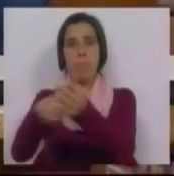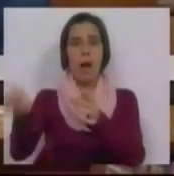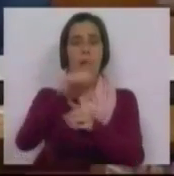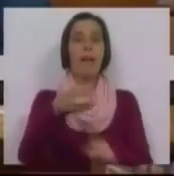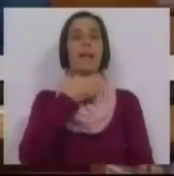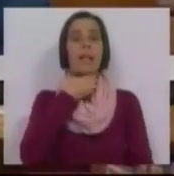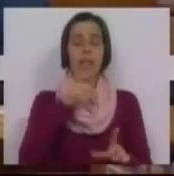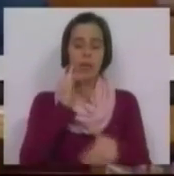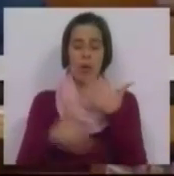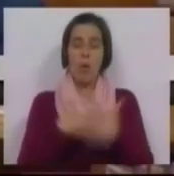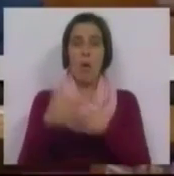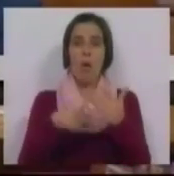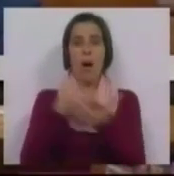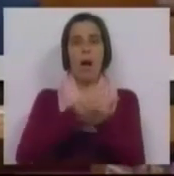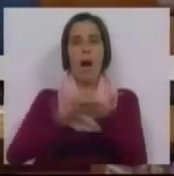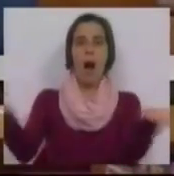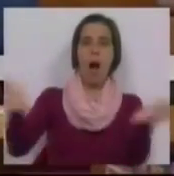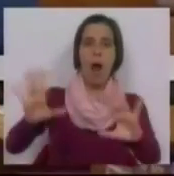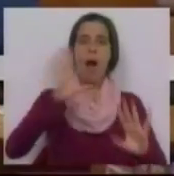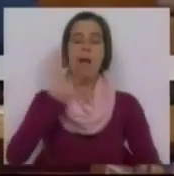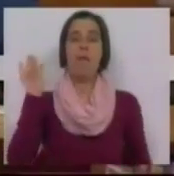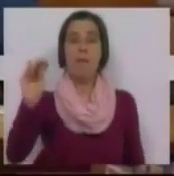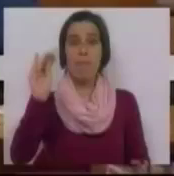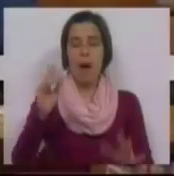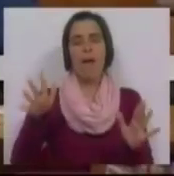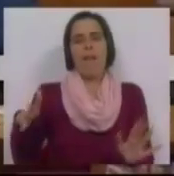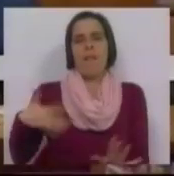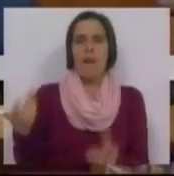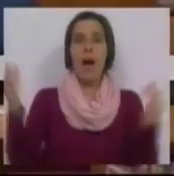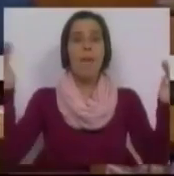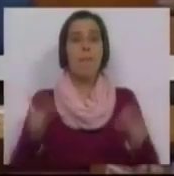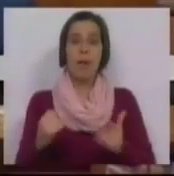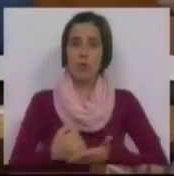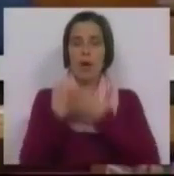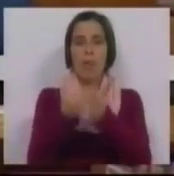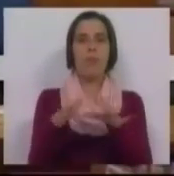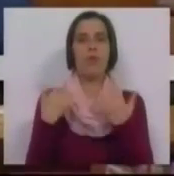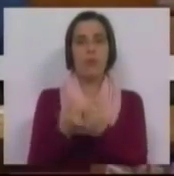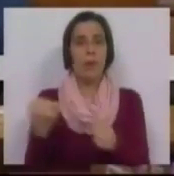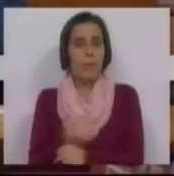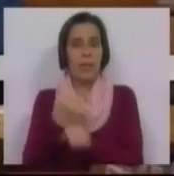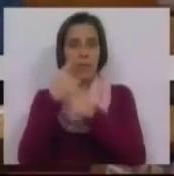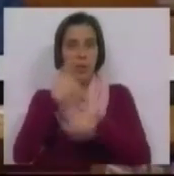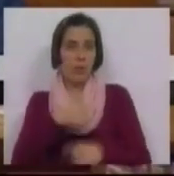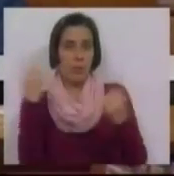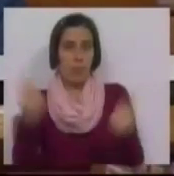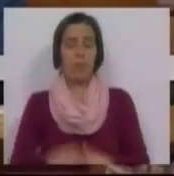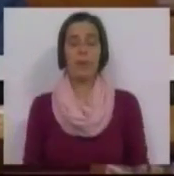uma crise que continua a isentar a banca, encontram cada vez menos apoio social e serviços